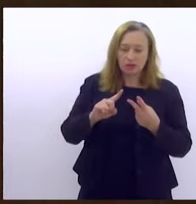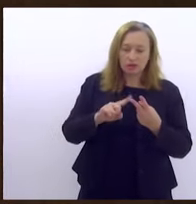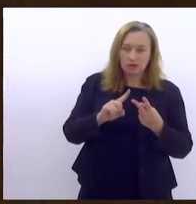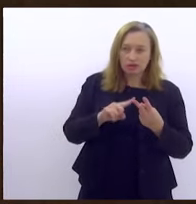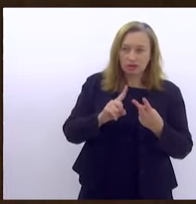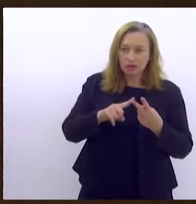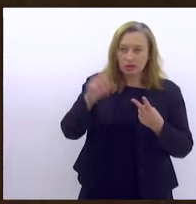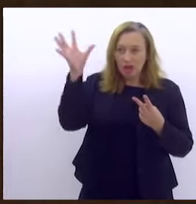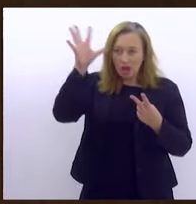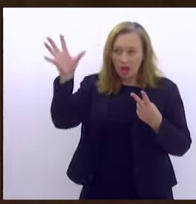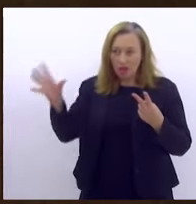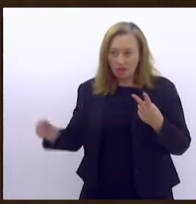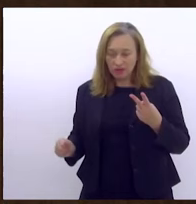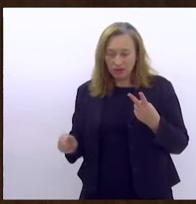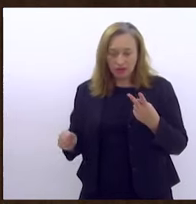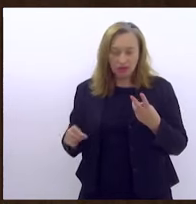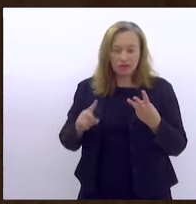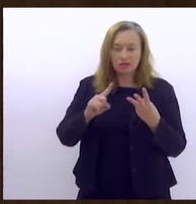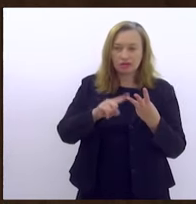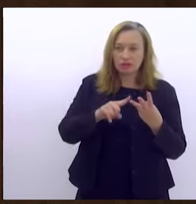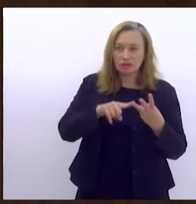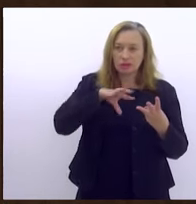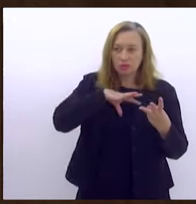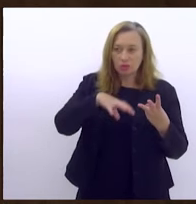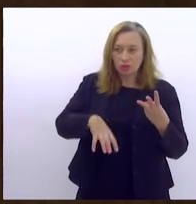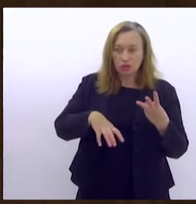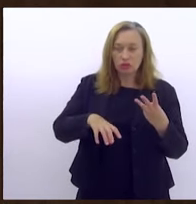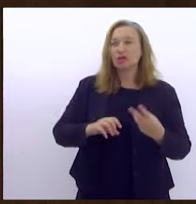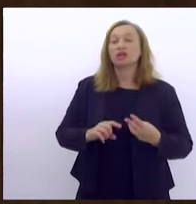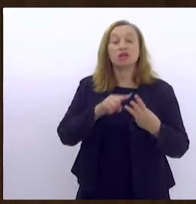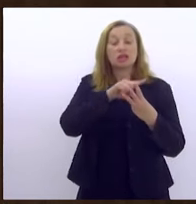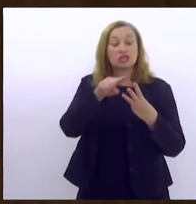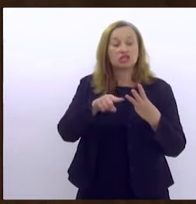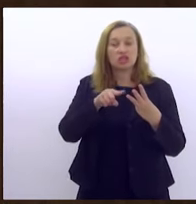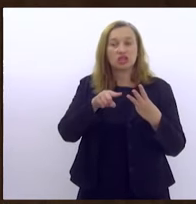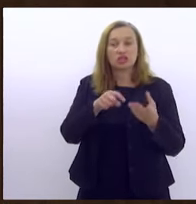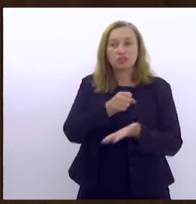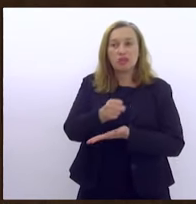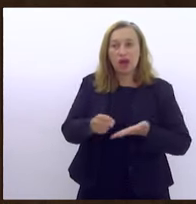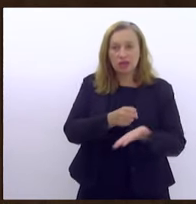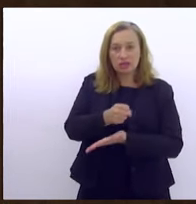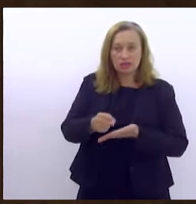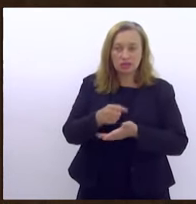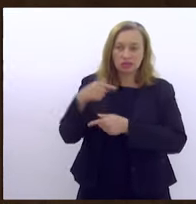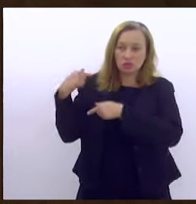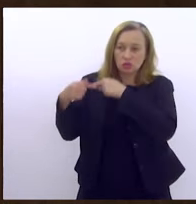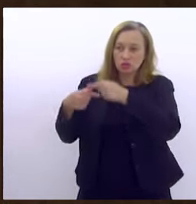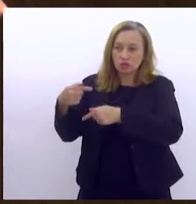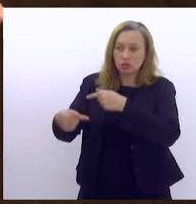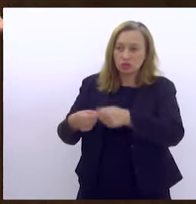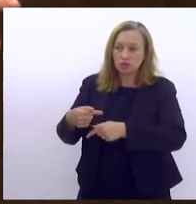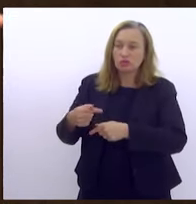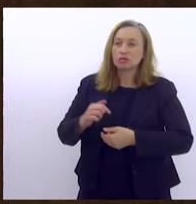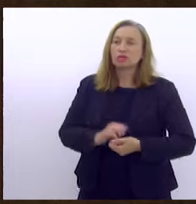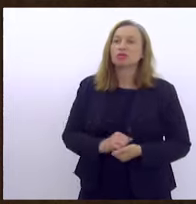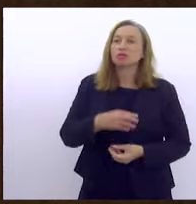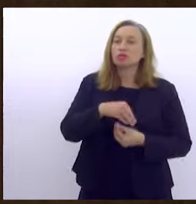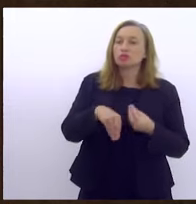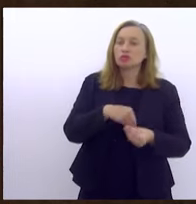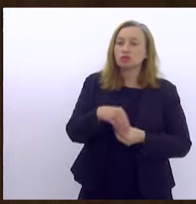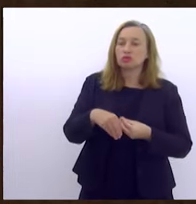mas esses três são os basilares. E essas três origens é que moldam a